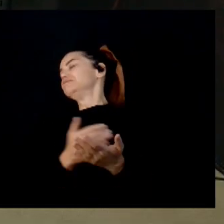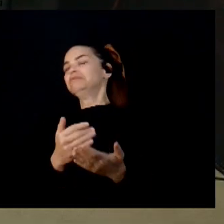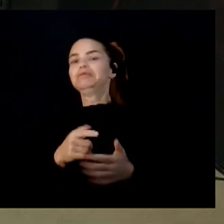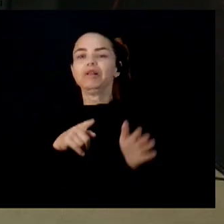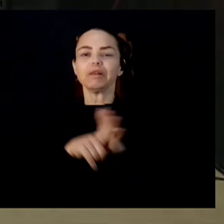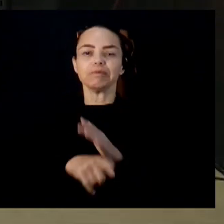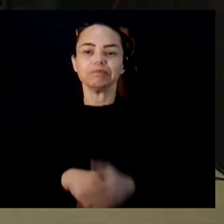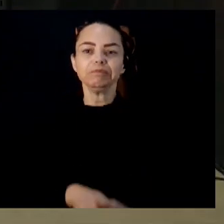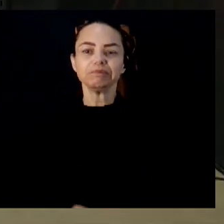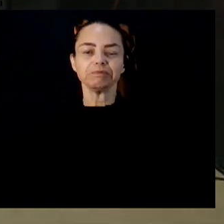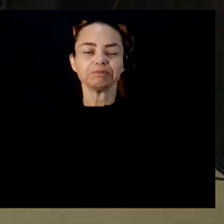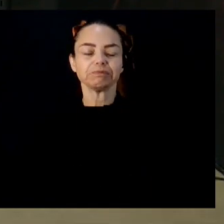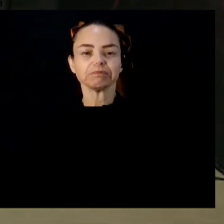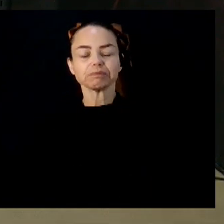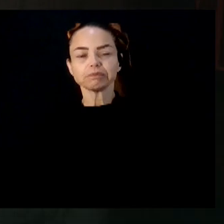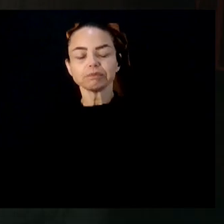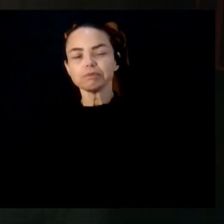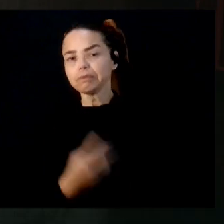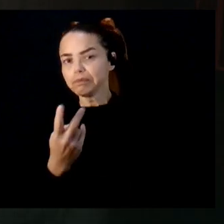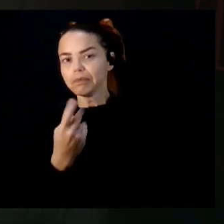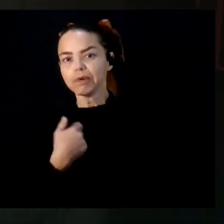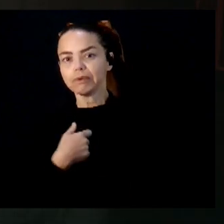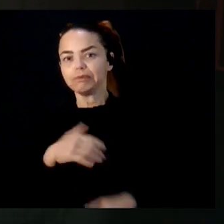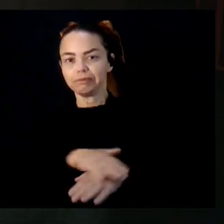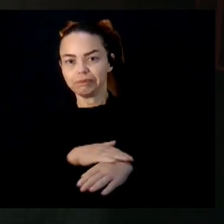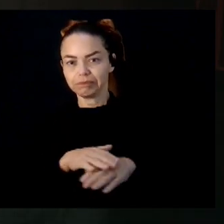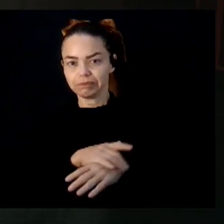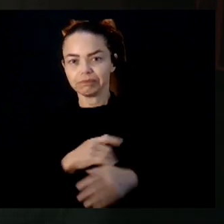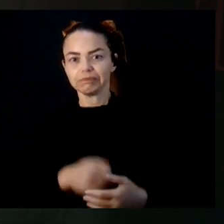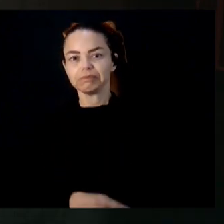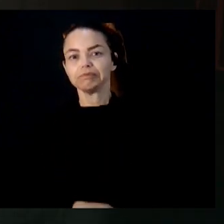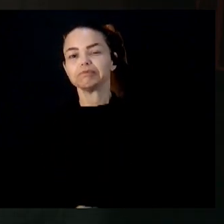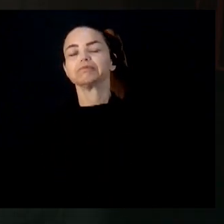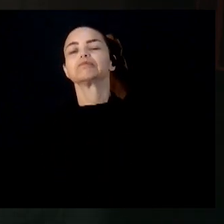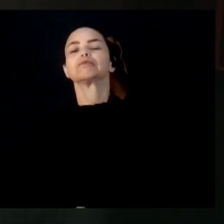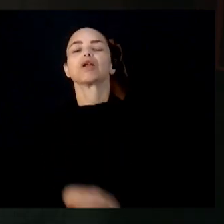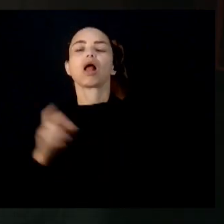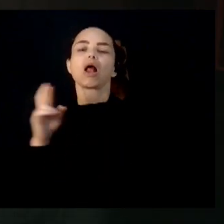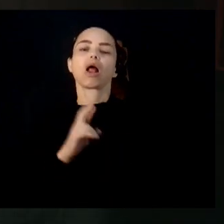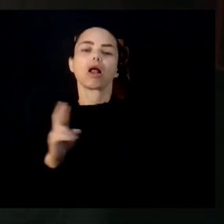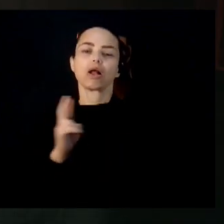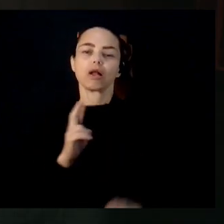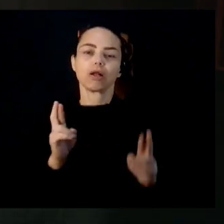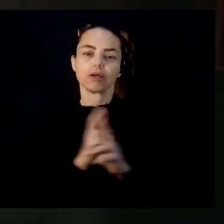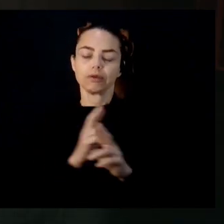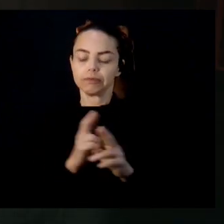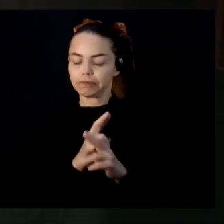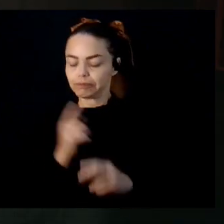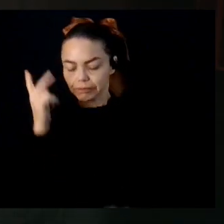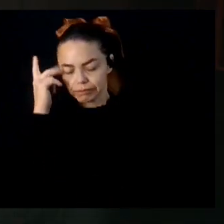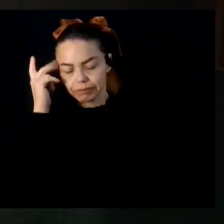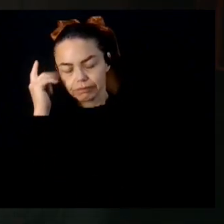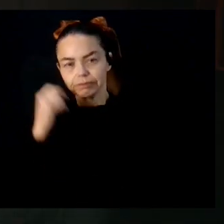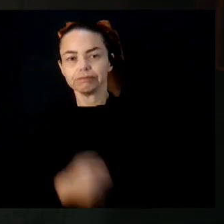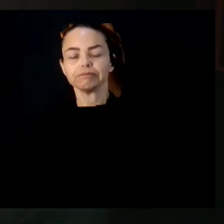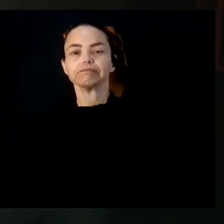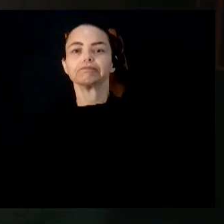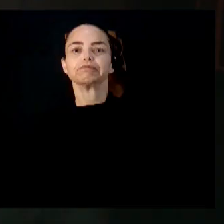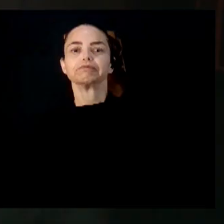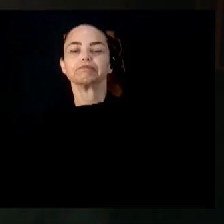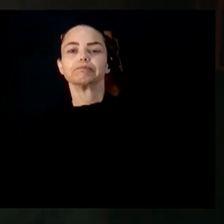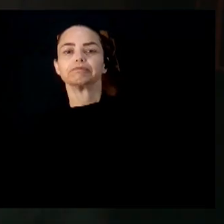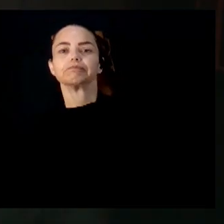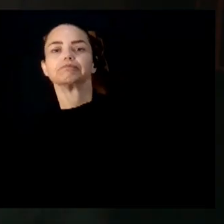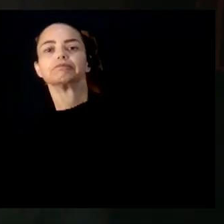as duas. Quando a gente fala de relacionamentos longos, é normal que a rotina apareça. Em que